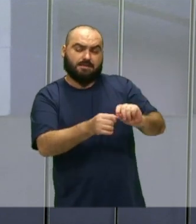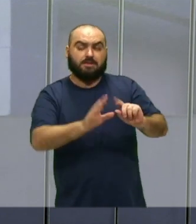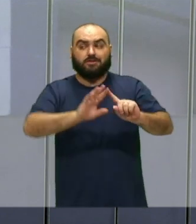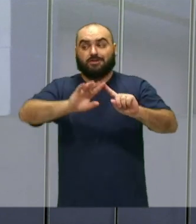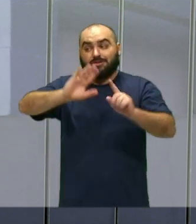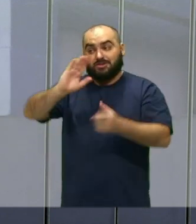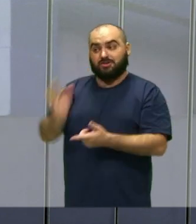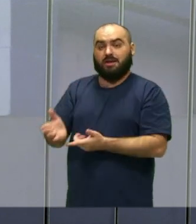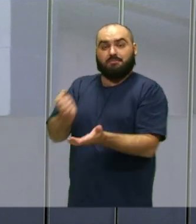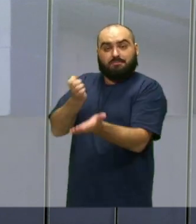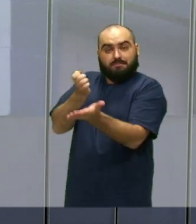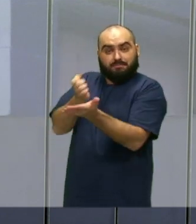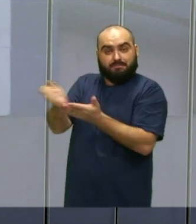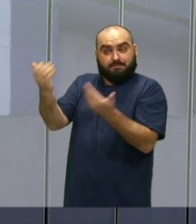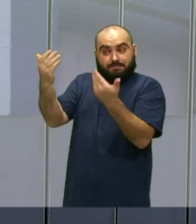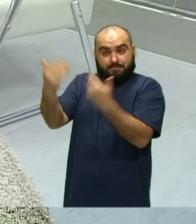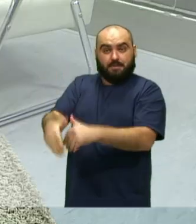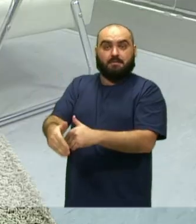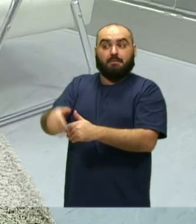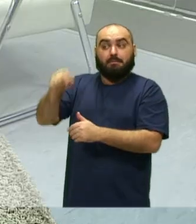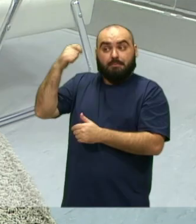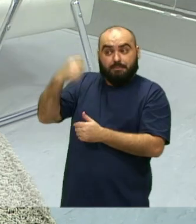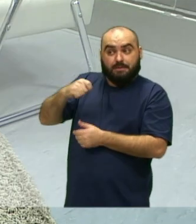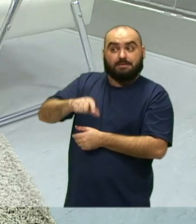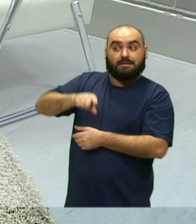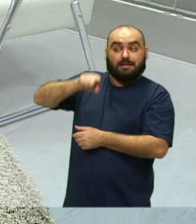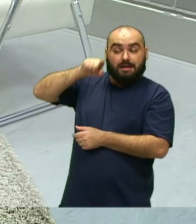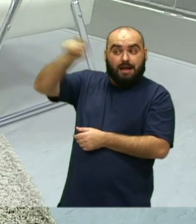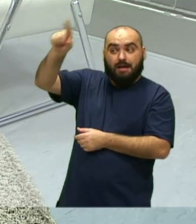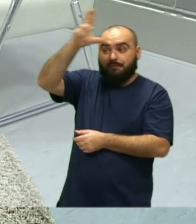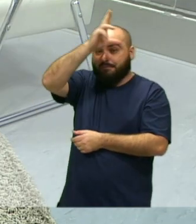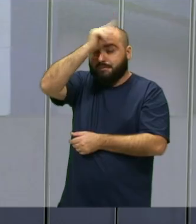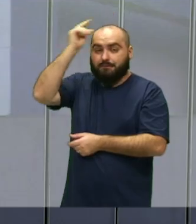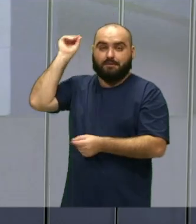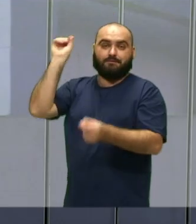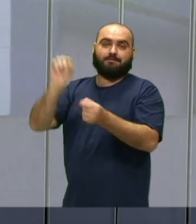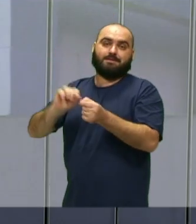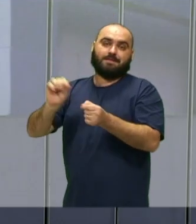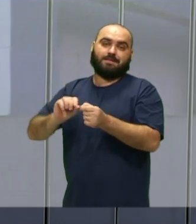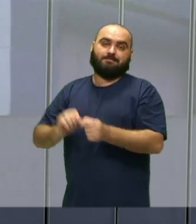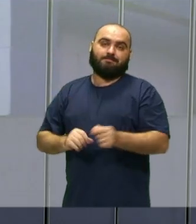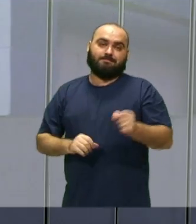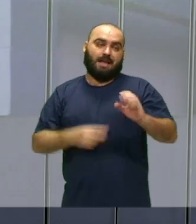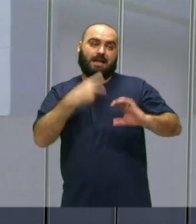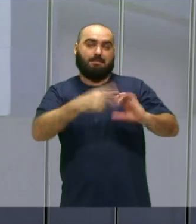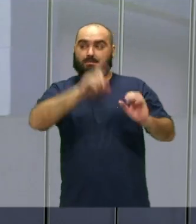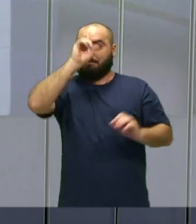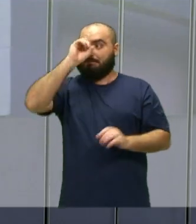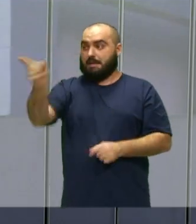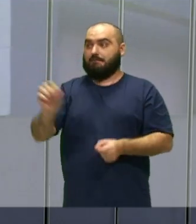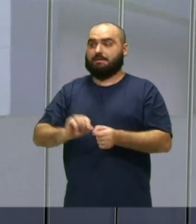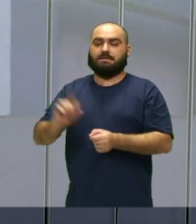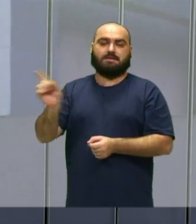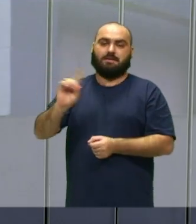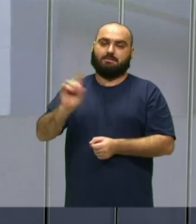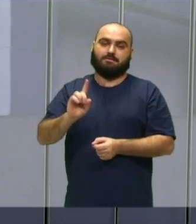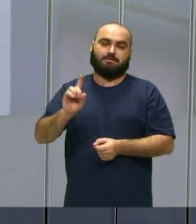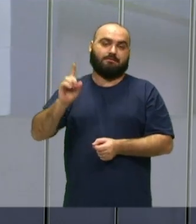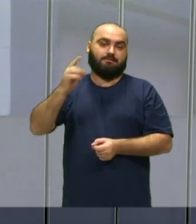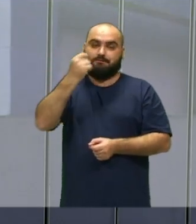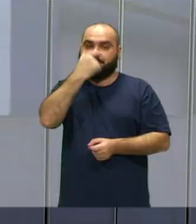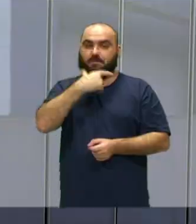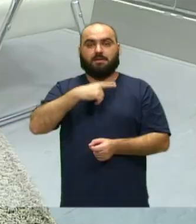concurso tem que ser vindo dele para a Câmara votar e não da Câmara mandando ele fazer. Quem tem a caneta na mão, ainda eu vou